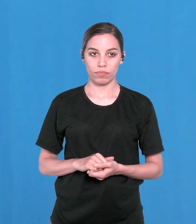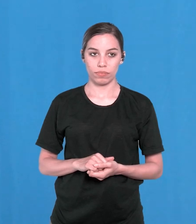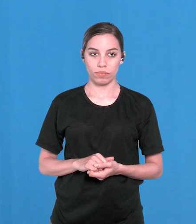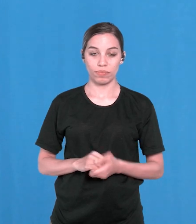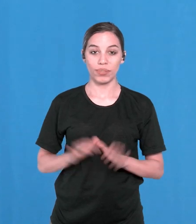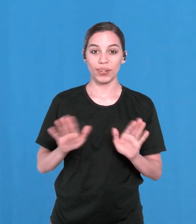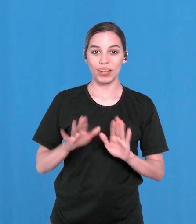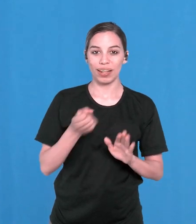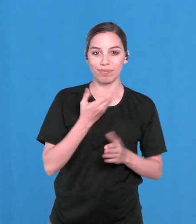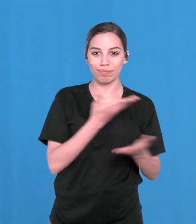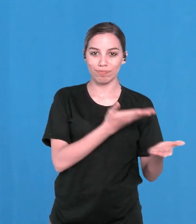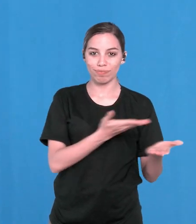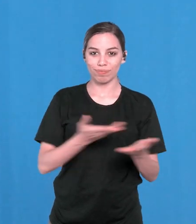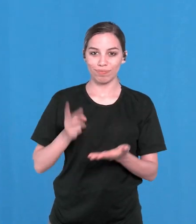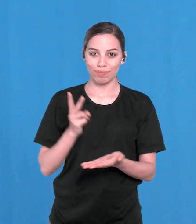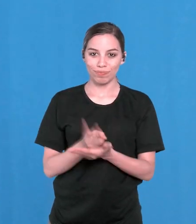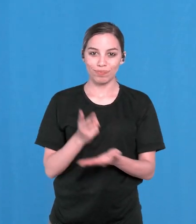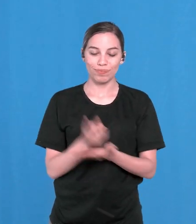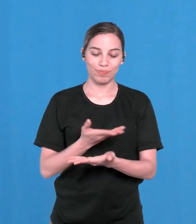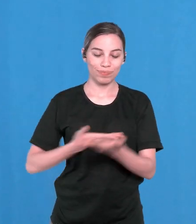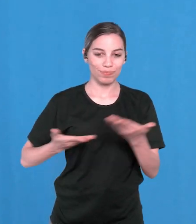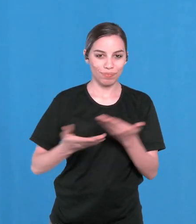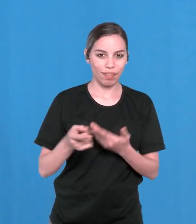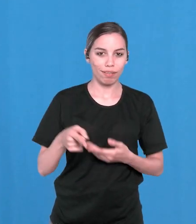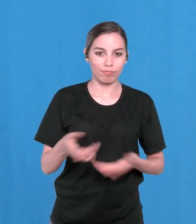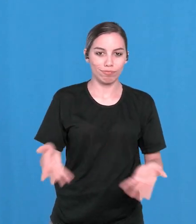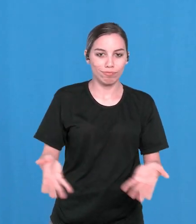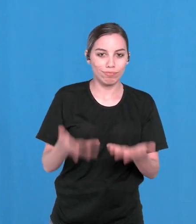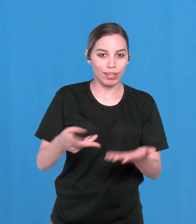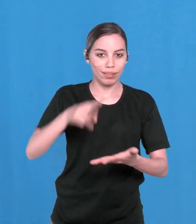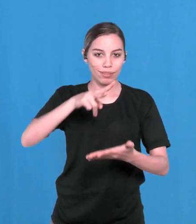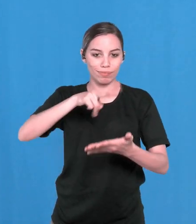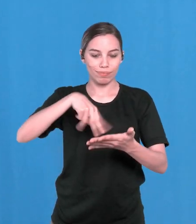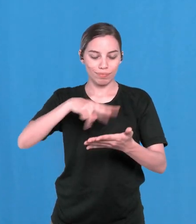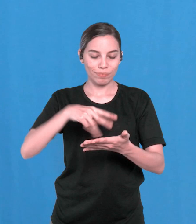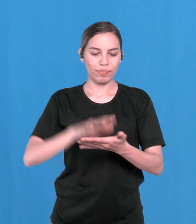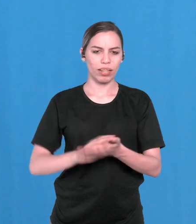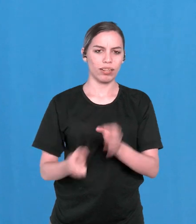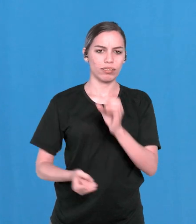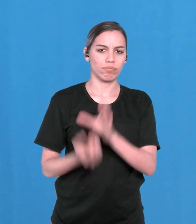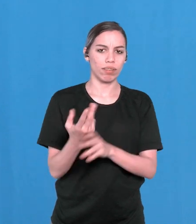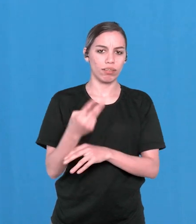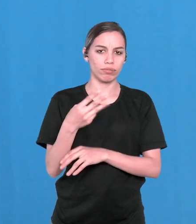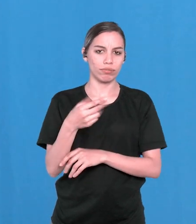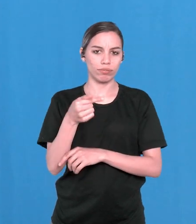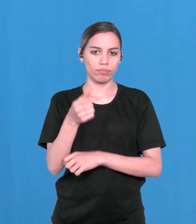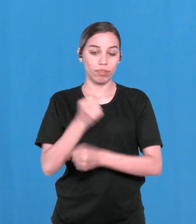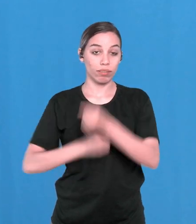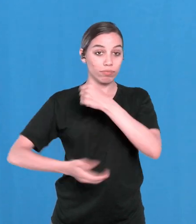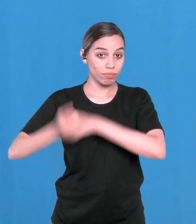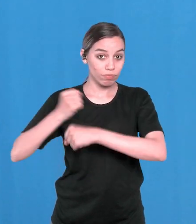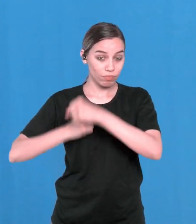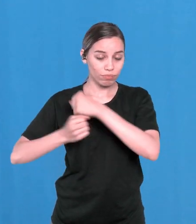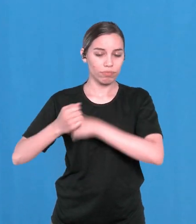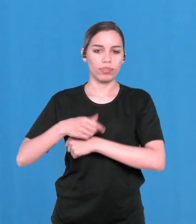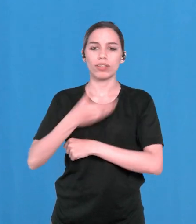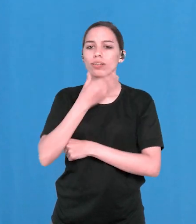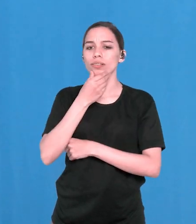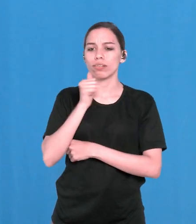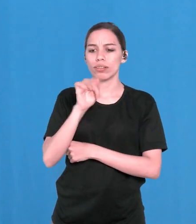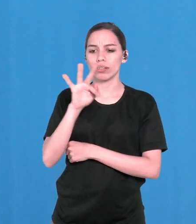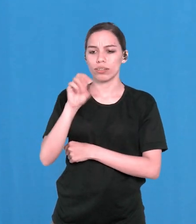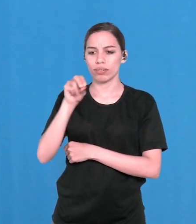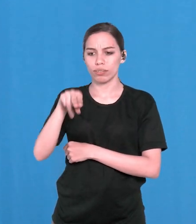Olá, bem-vindos ao Sempre um Papo, este projeto de incentivo ao hábito da leitura, criado há 37 anos pelo jornalista